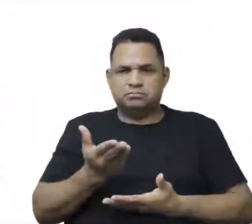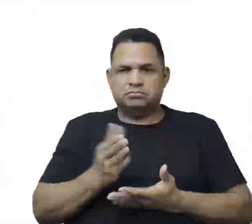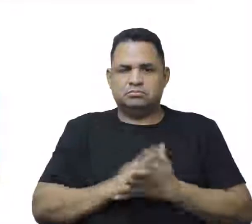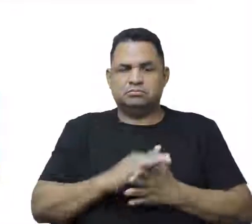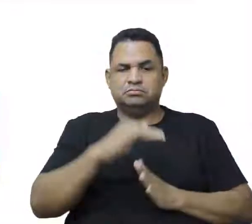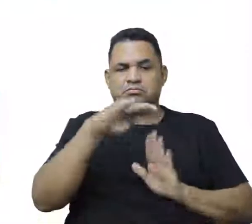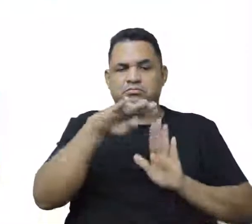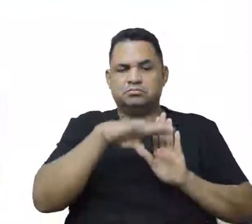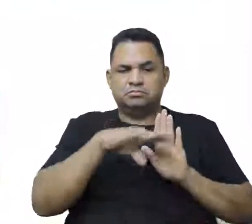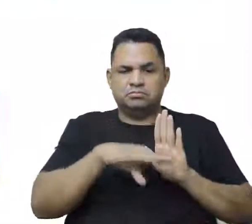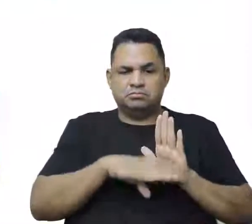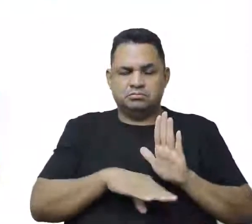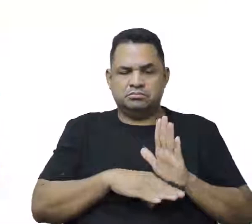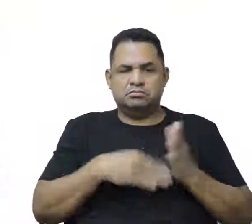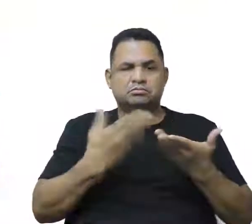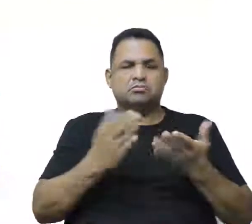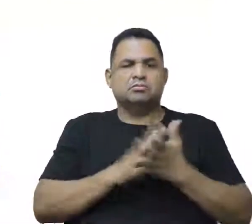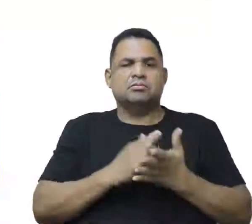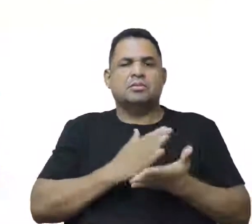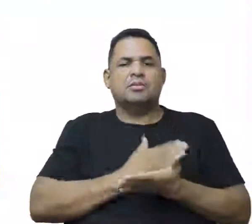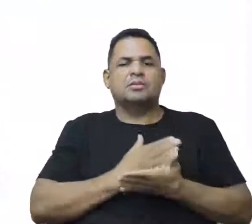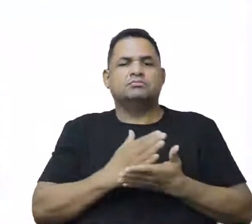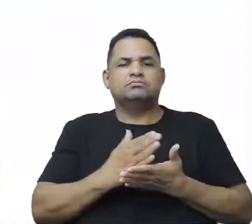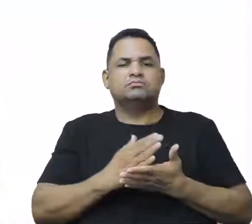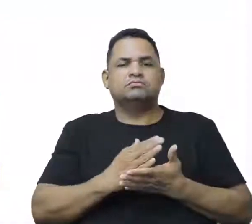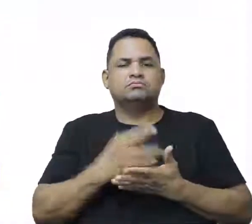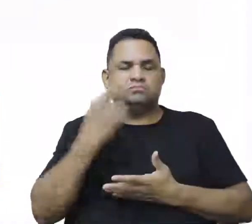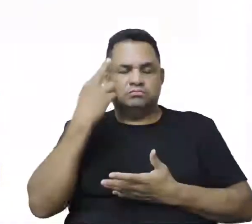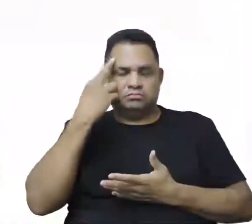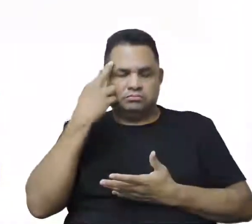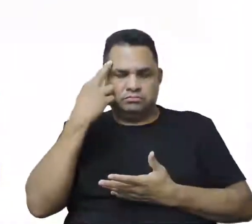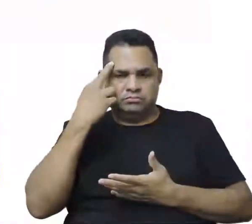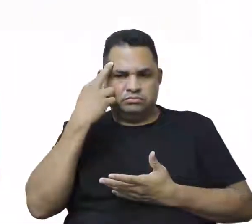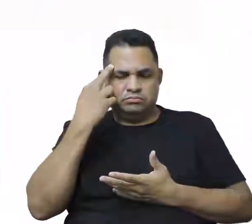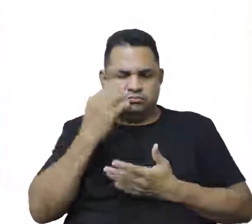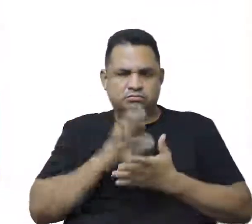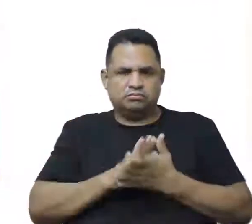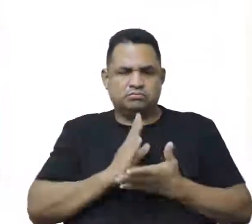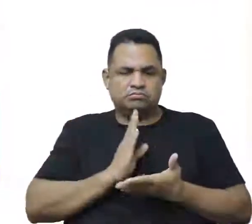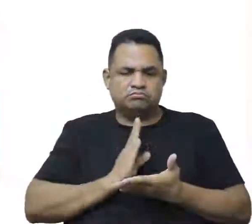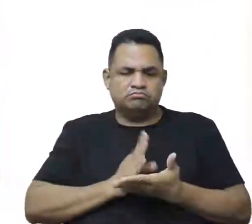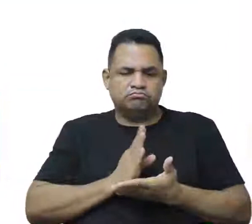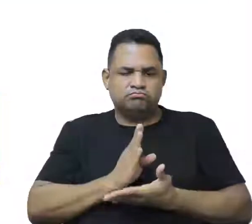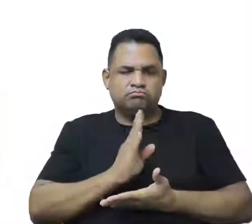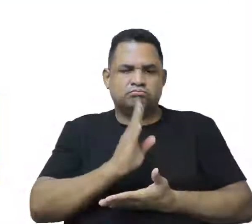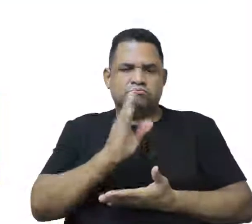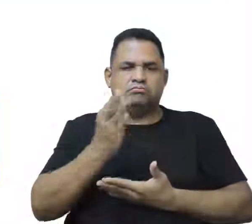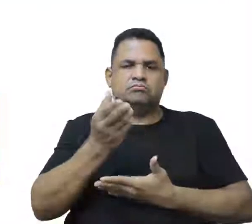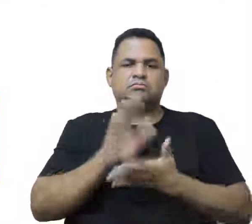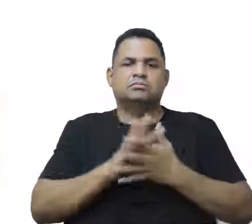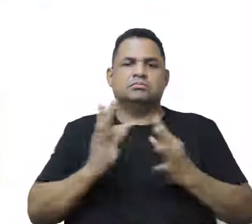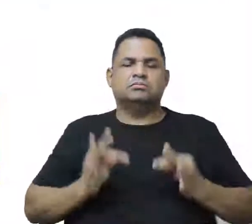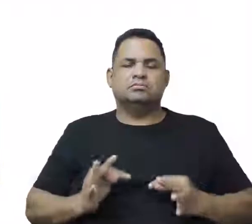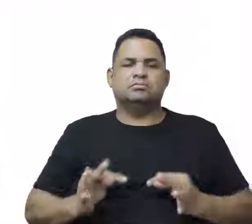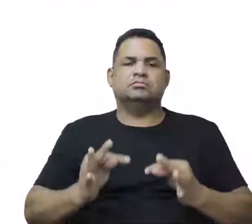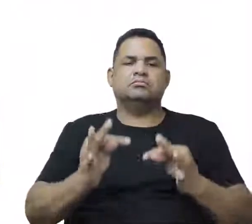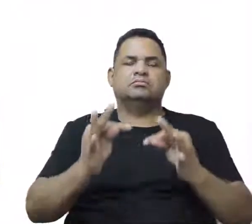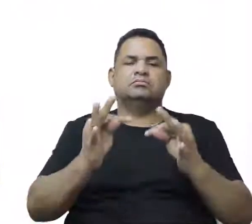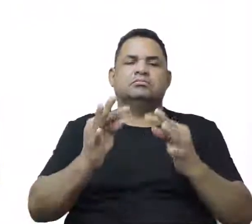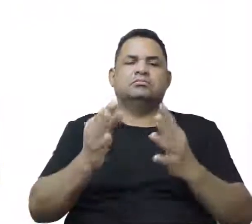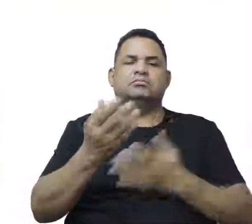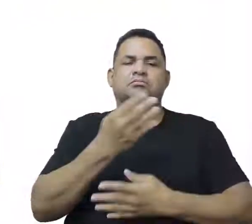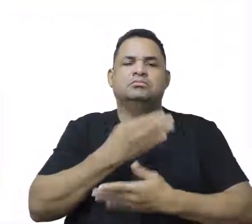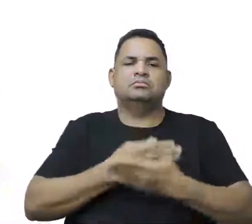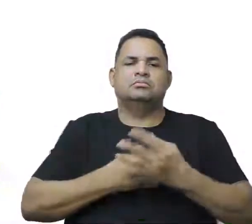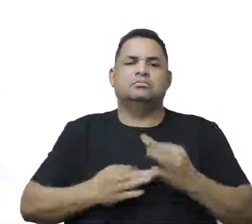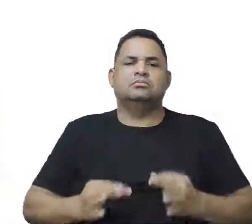esses tópicos, e aí você começa a refletir a sua jornada na mediação tecnológica, você vê que